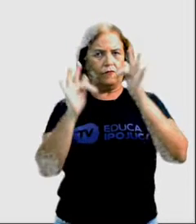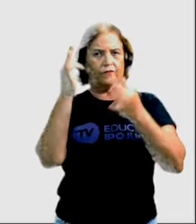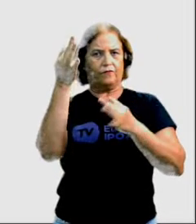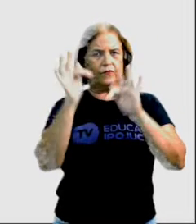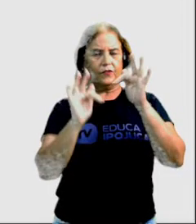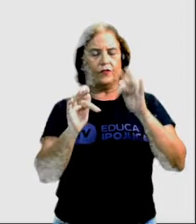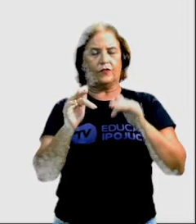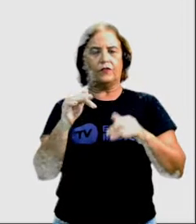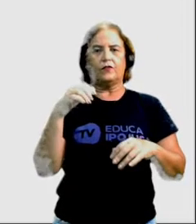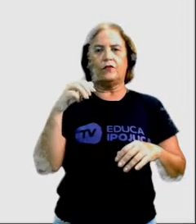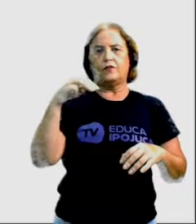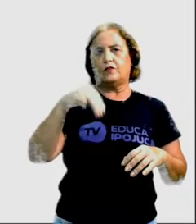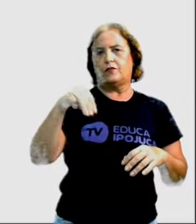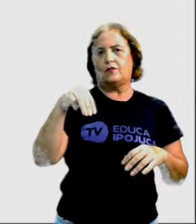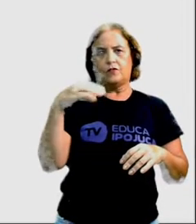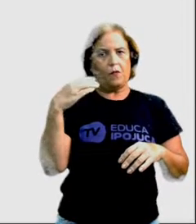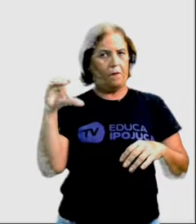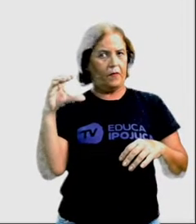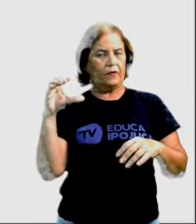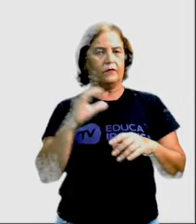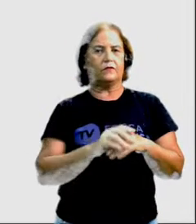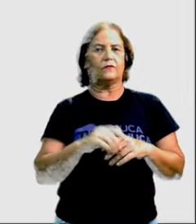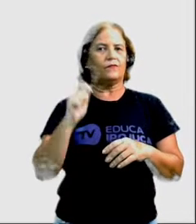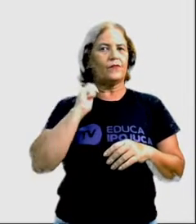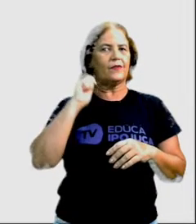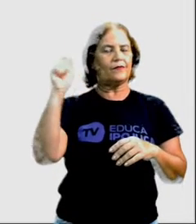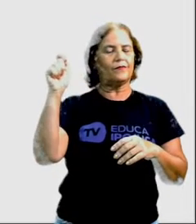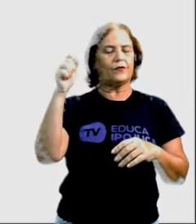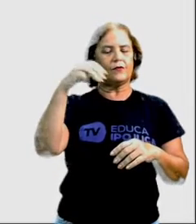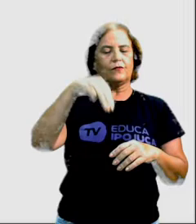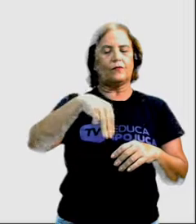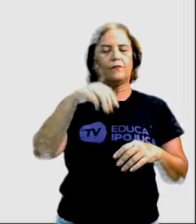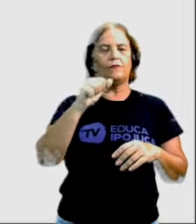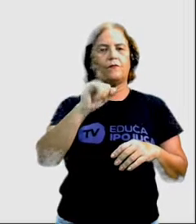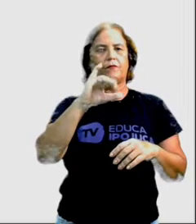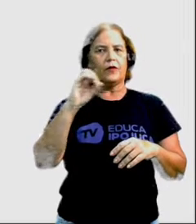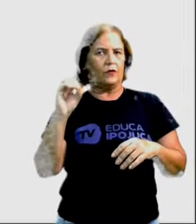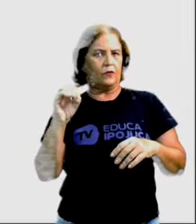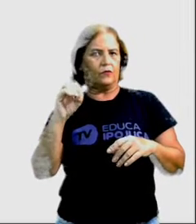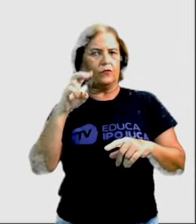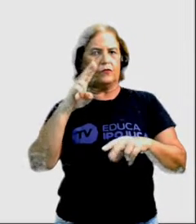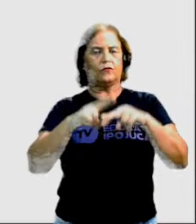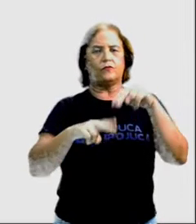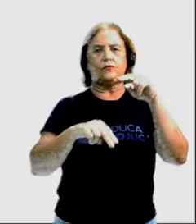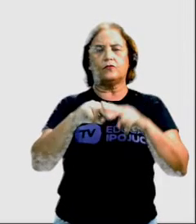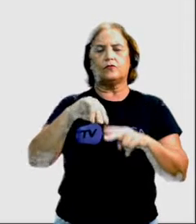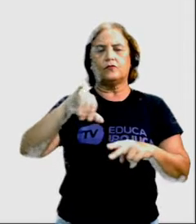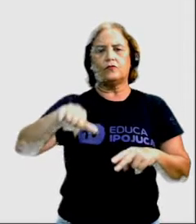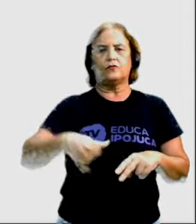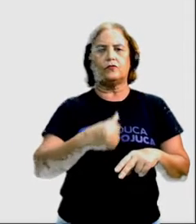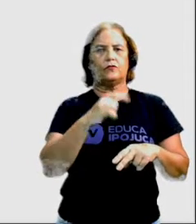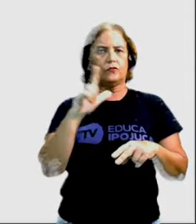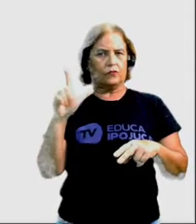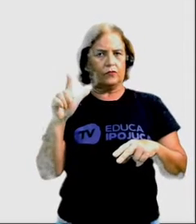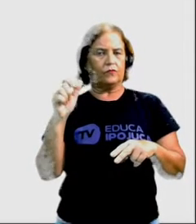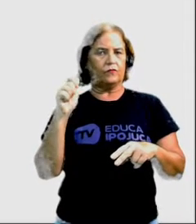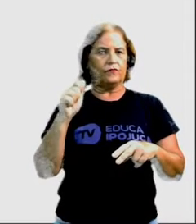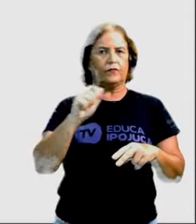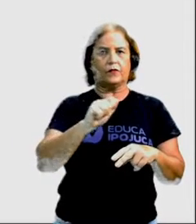março abril maio junho julho agosto